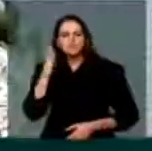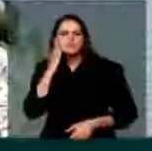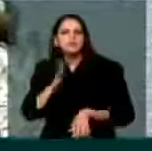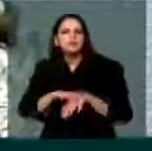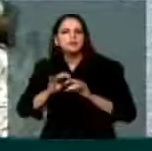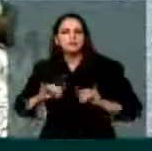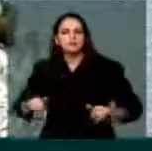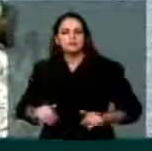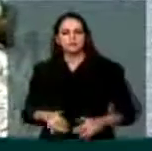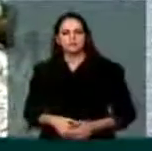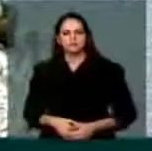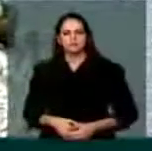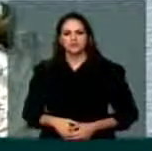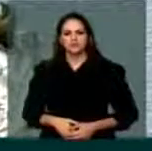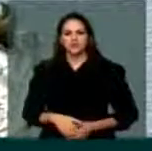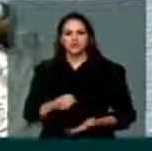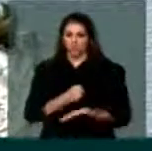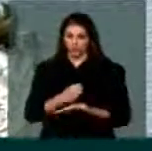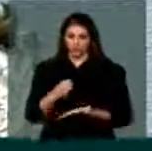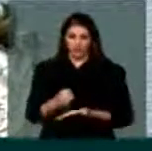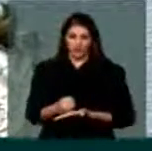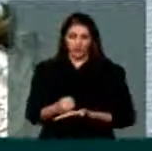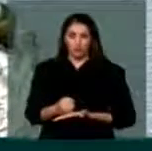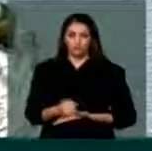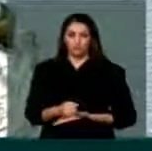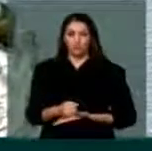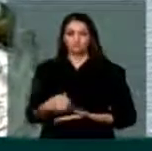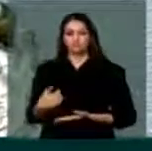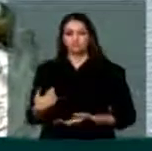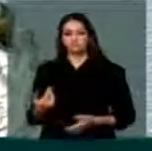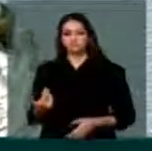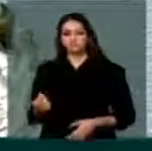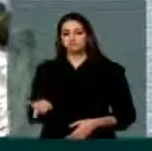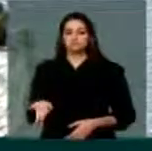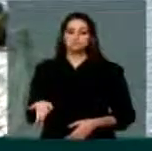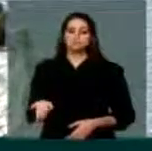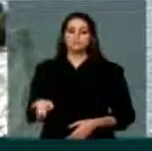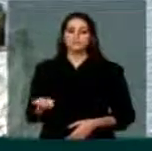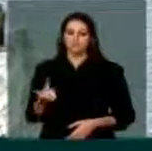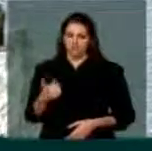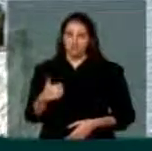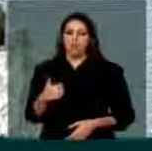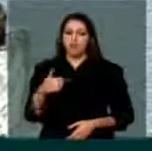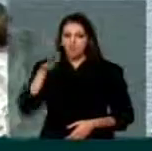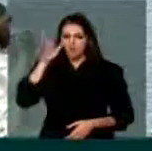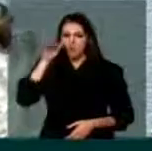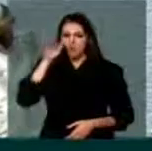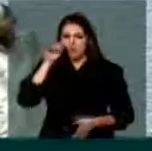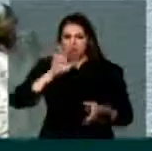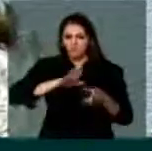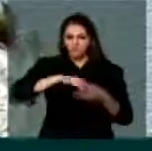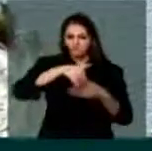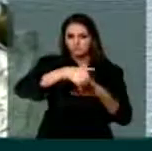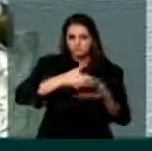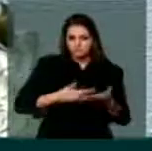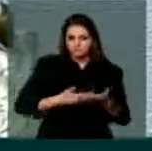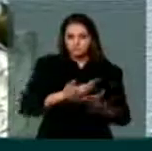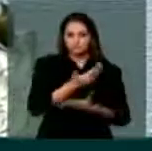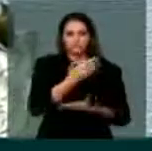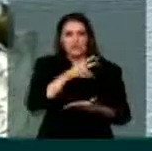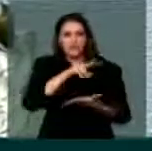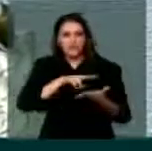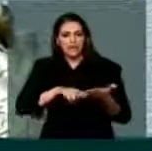isto? Sobre o contrato? Sobre Excelência, o contrato. Em algum momento, claro, eu abri e olhei aquele contrato e, para